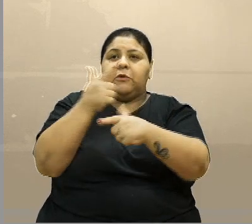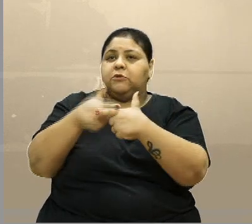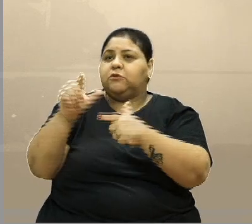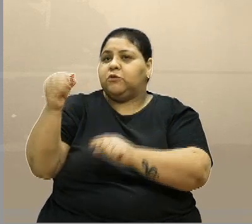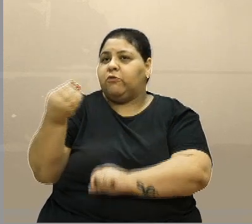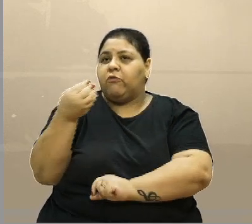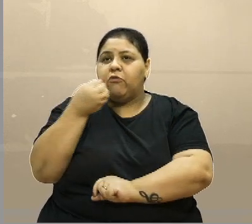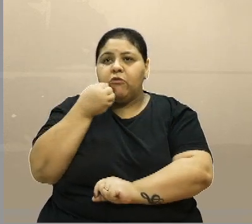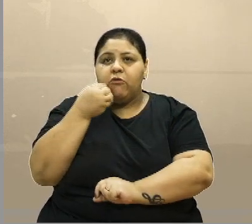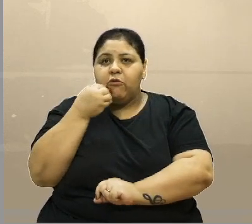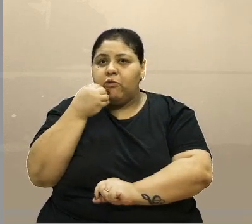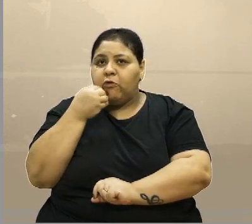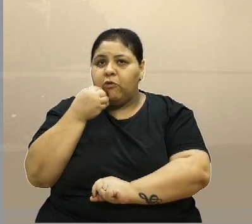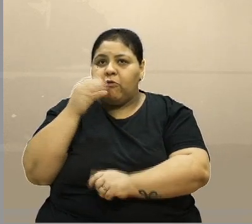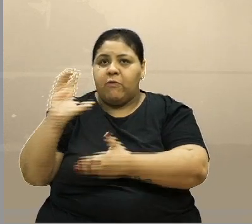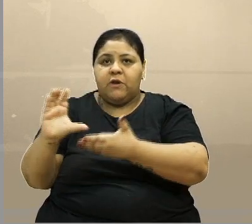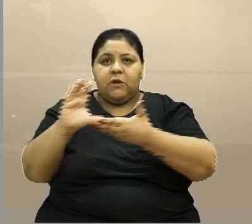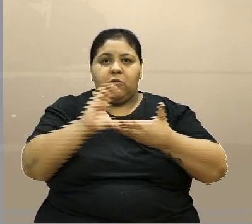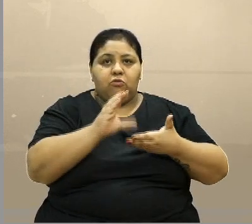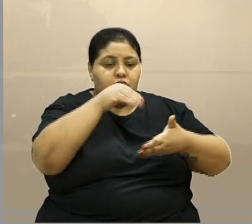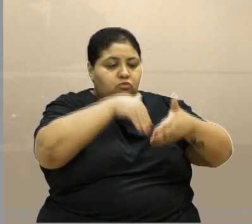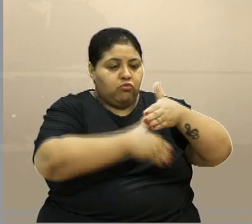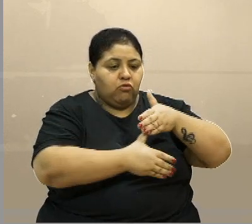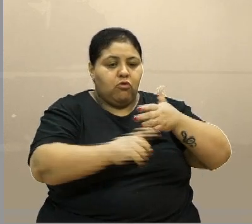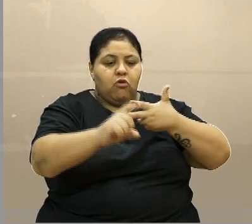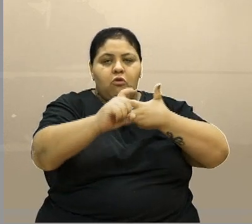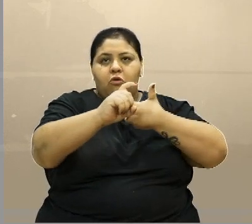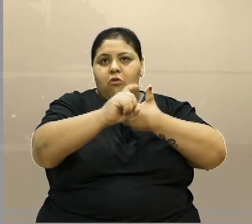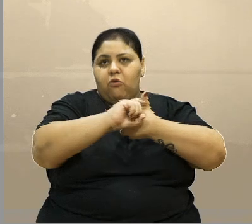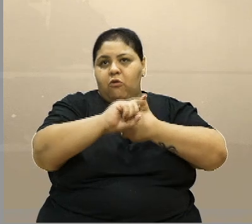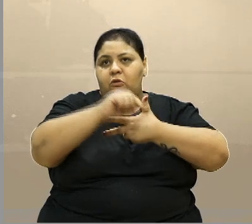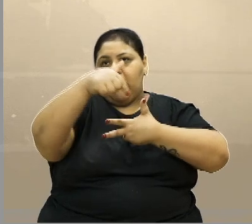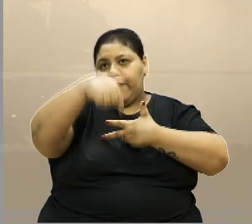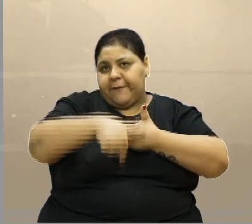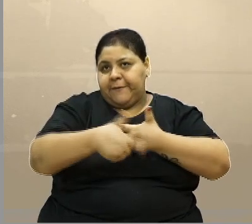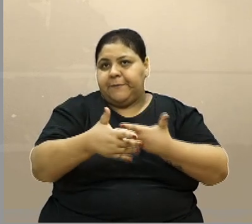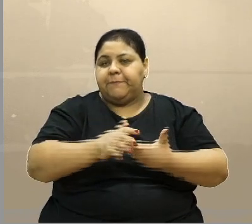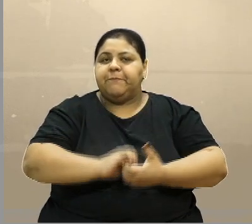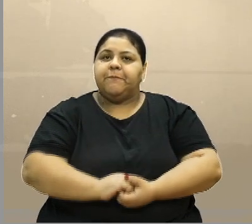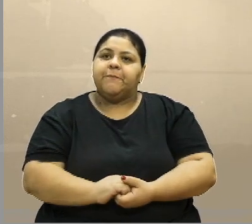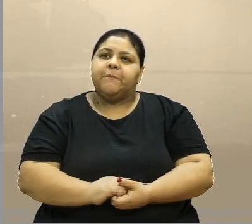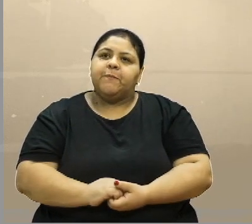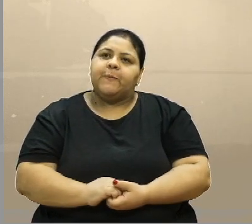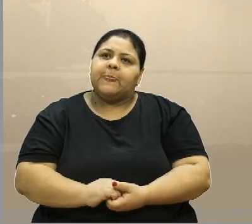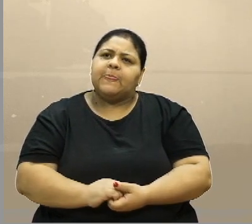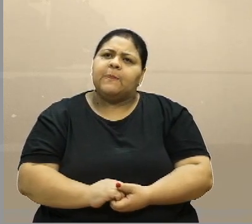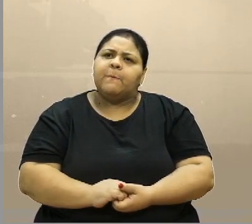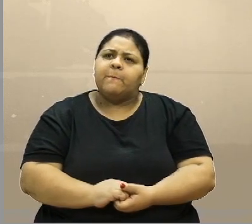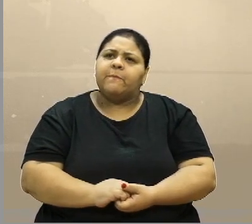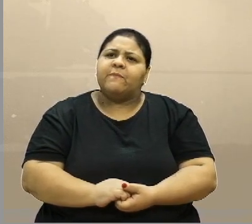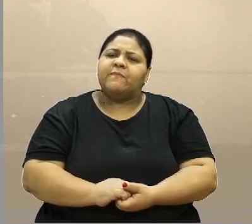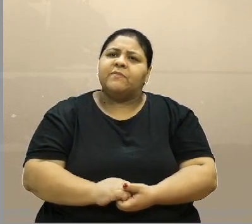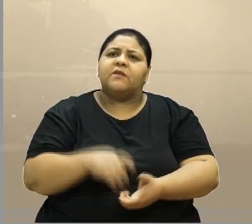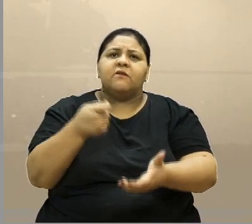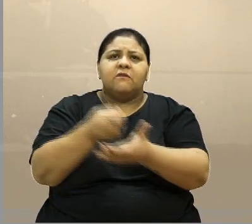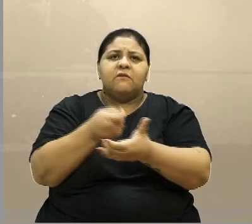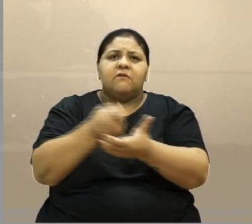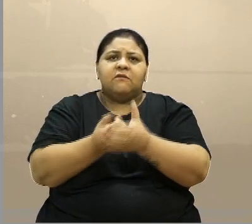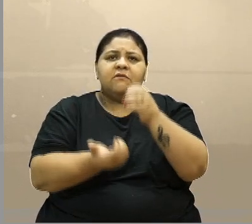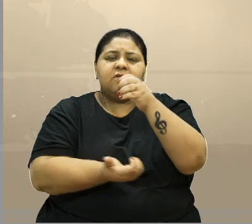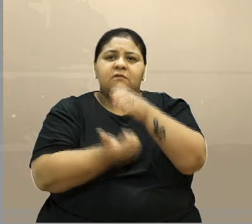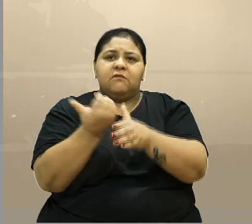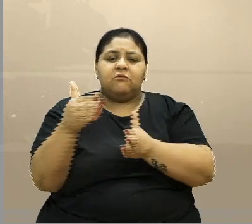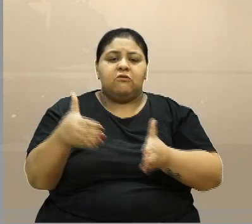obviamente, fica mais recurso no Executivo do que possa vir aqui para o Legislativo. A luta pela criação do roteiro